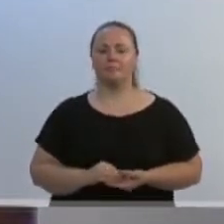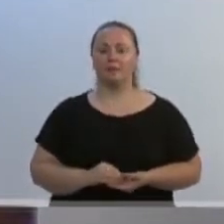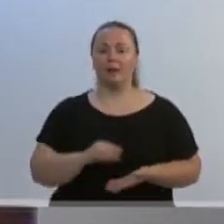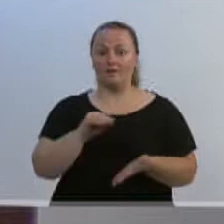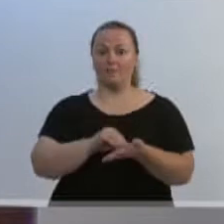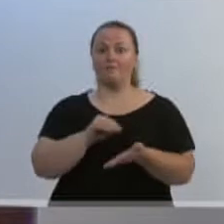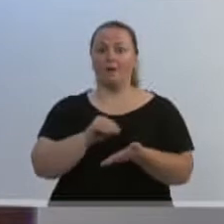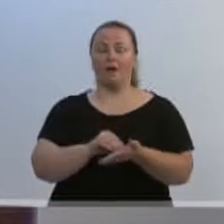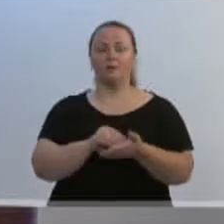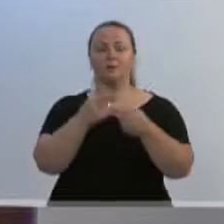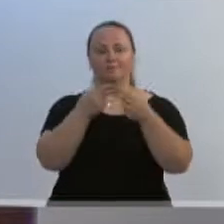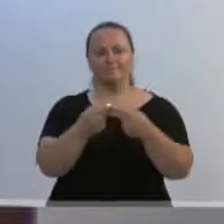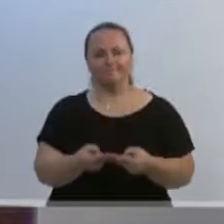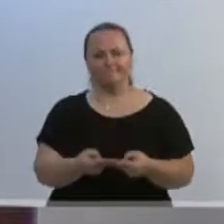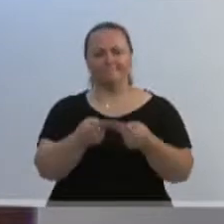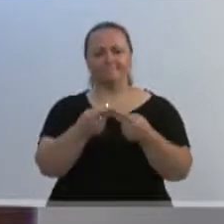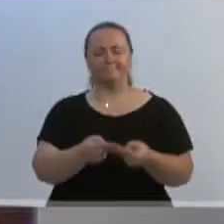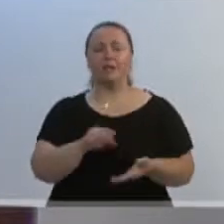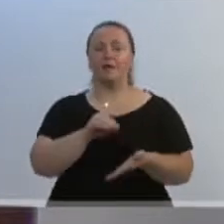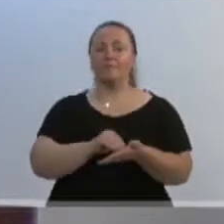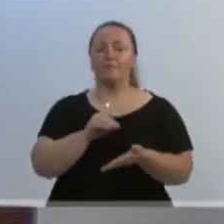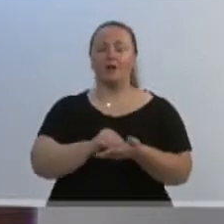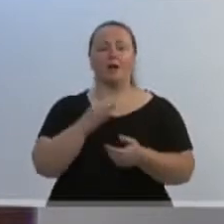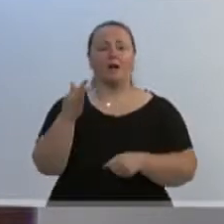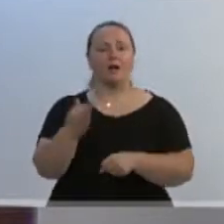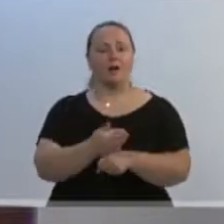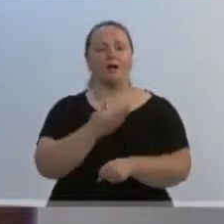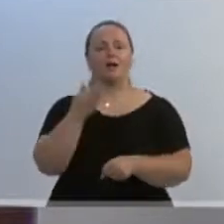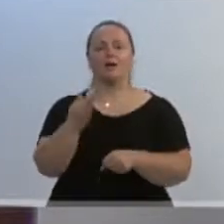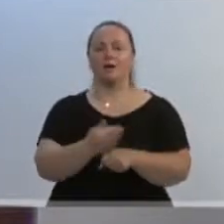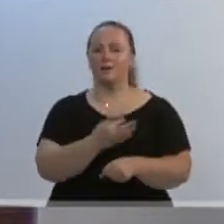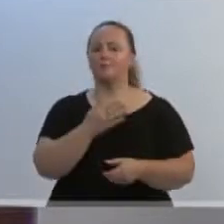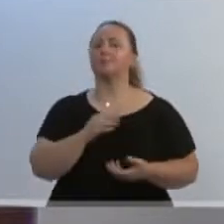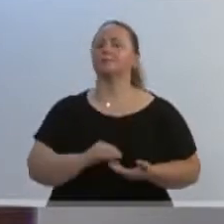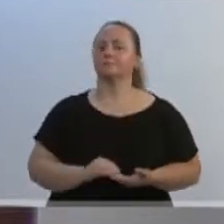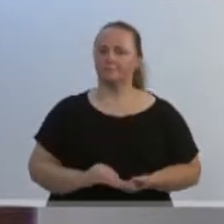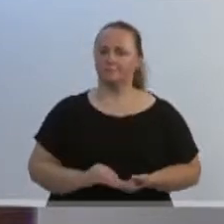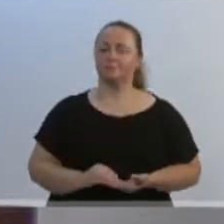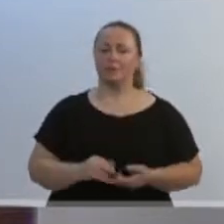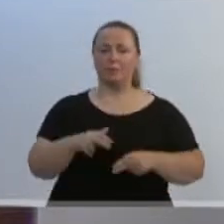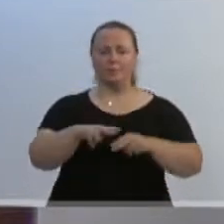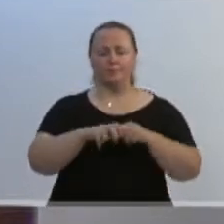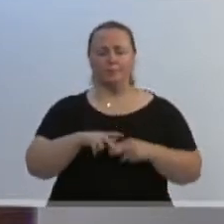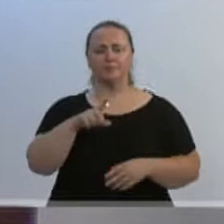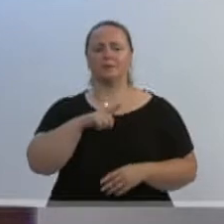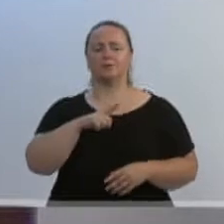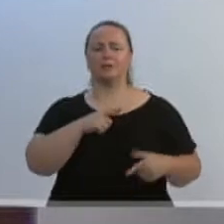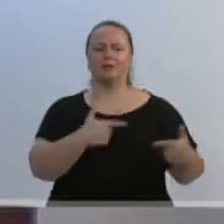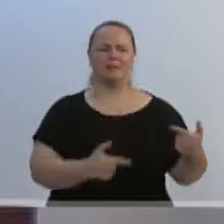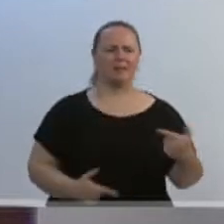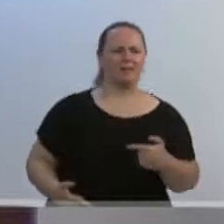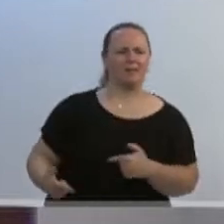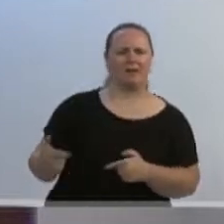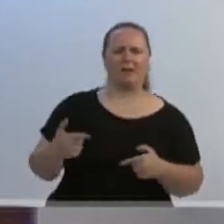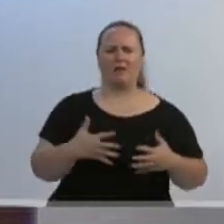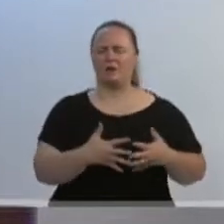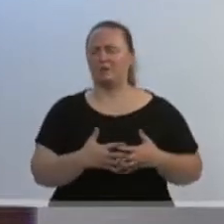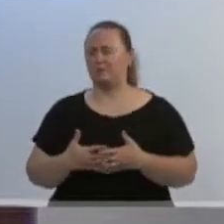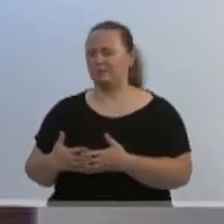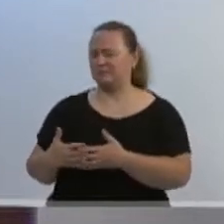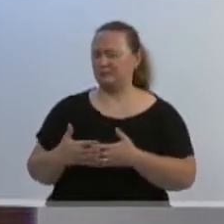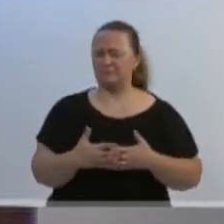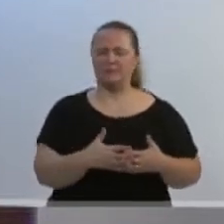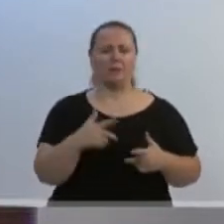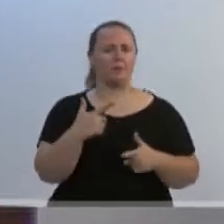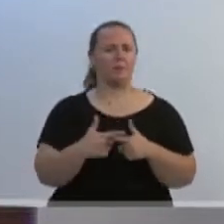dos grandes males da sociedade. A intolerância gera guerras, gera conflitos, gera